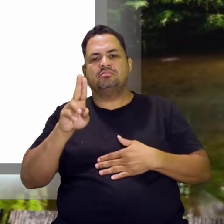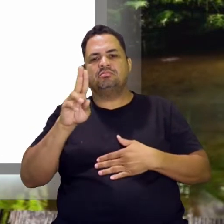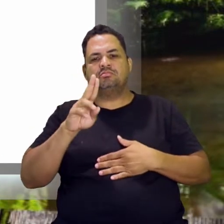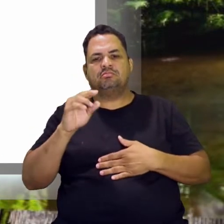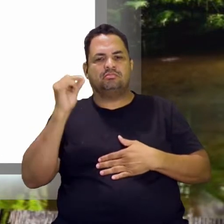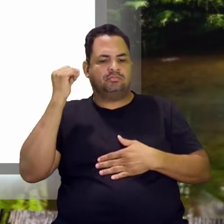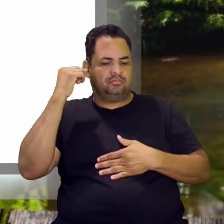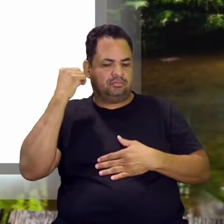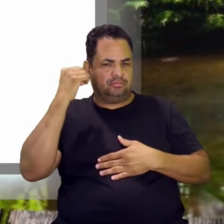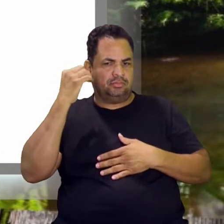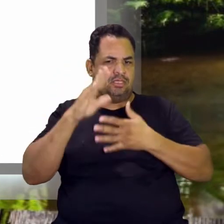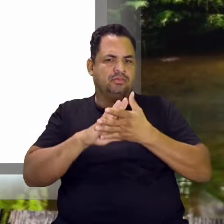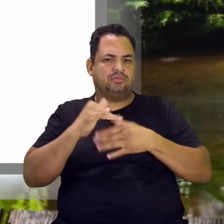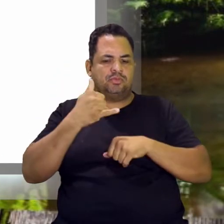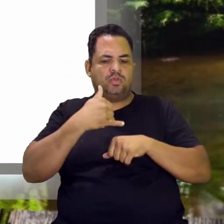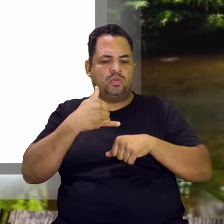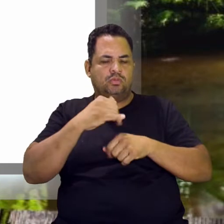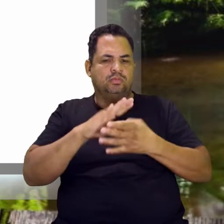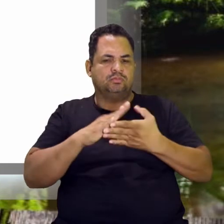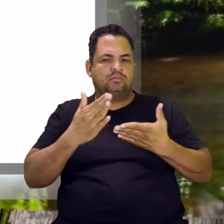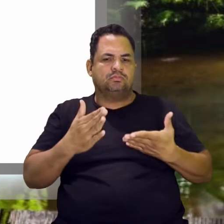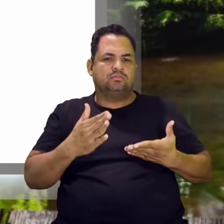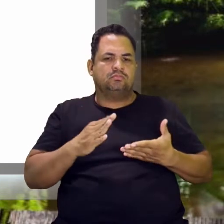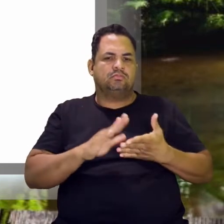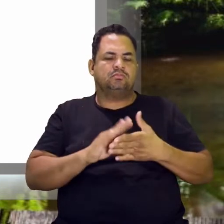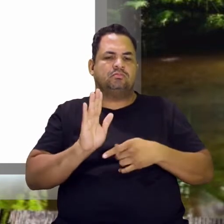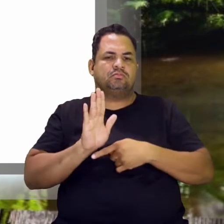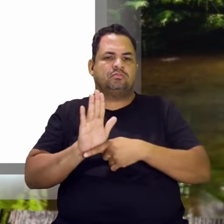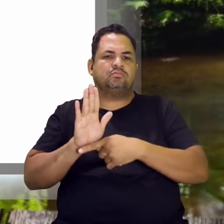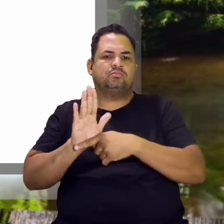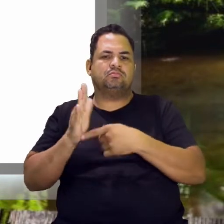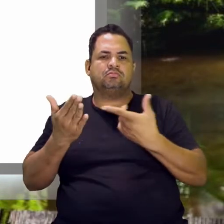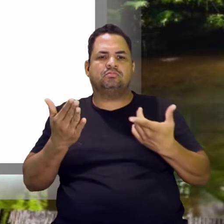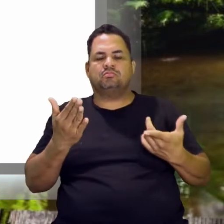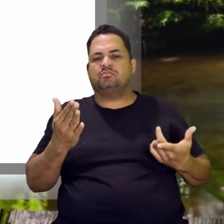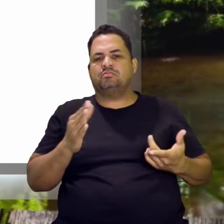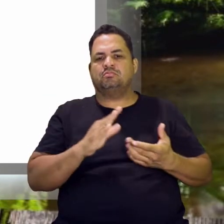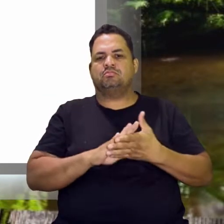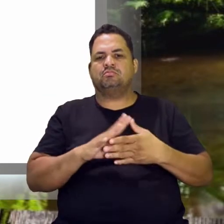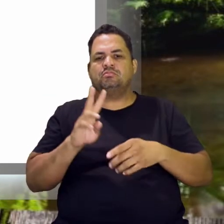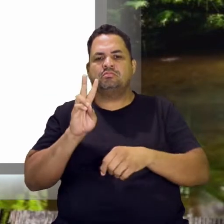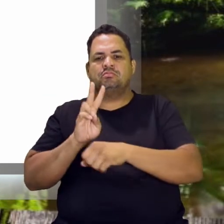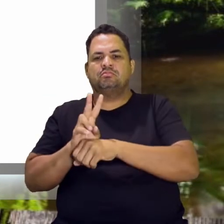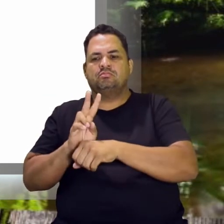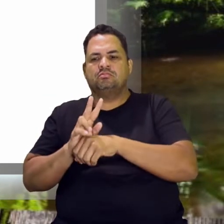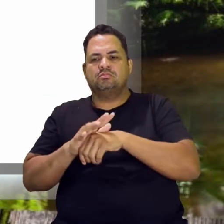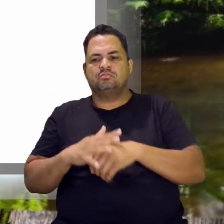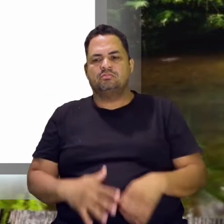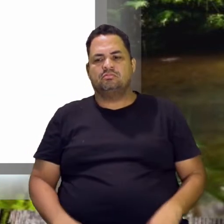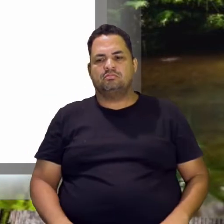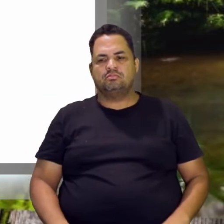alguns lubrificantes, né? Para poder ajudar aí nessa situação de